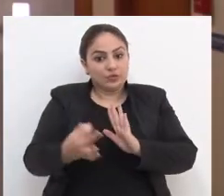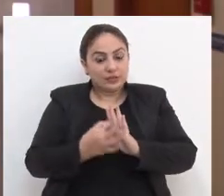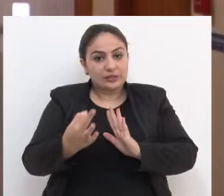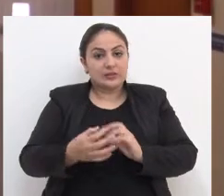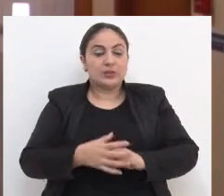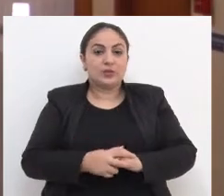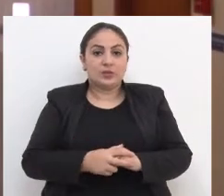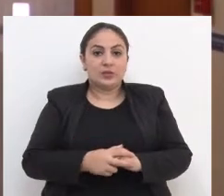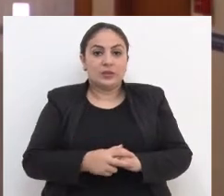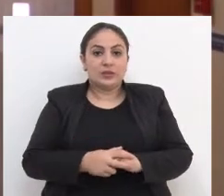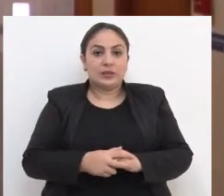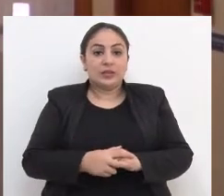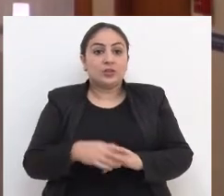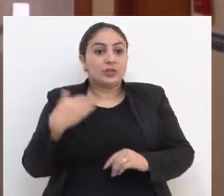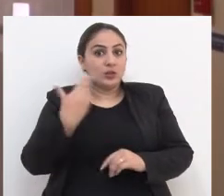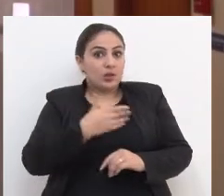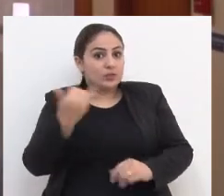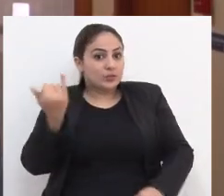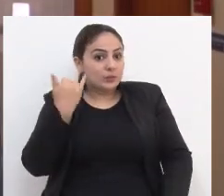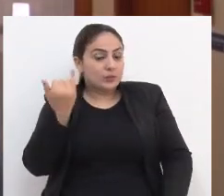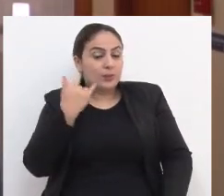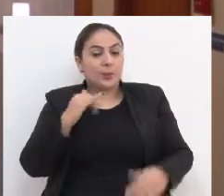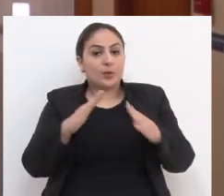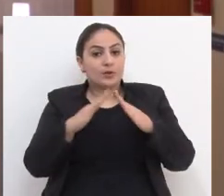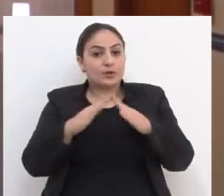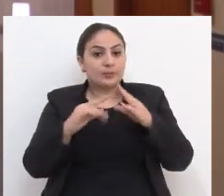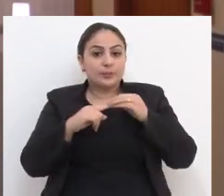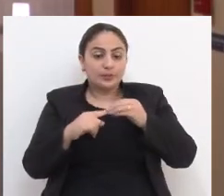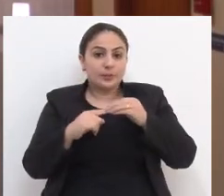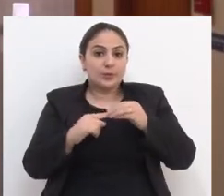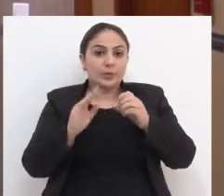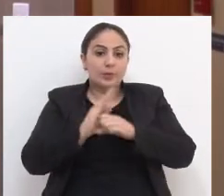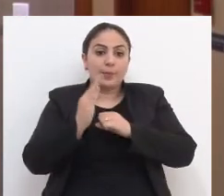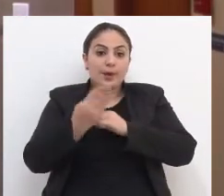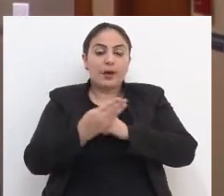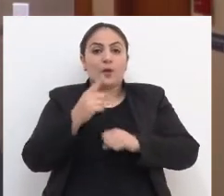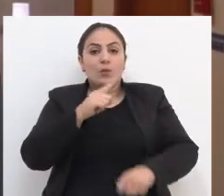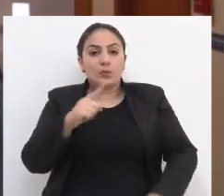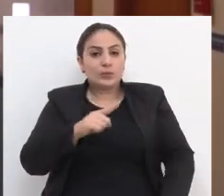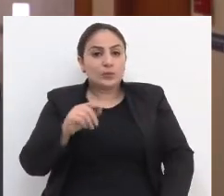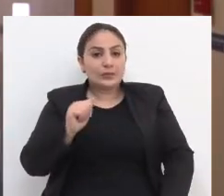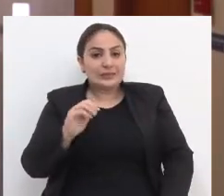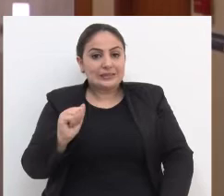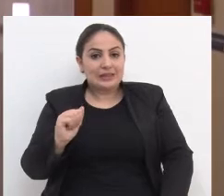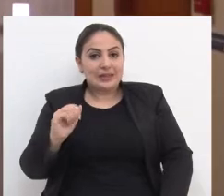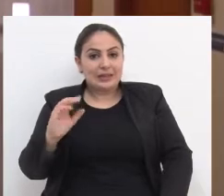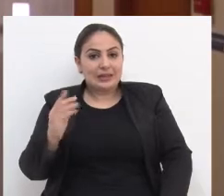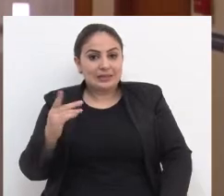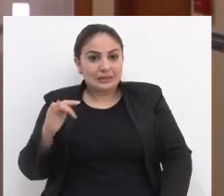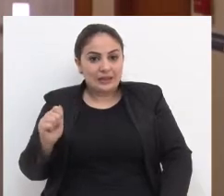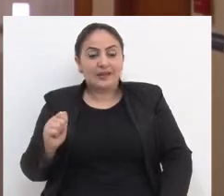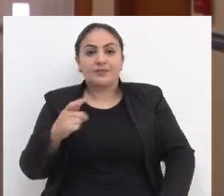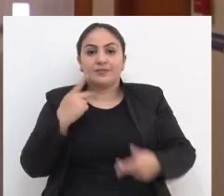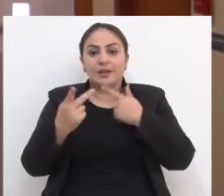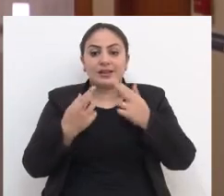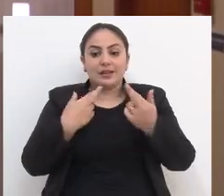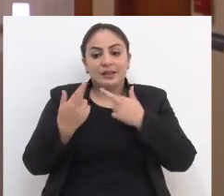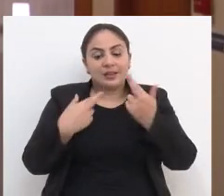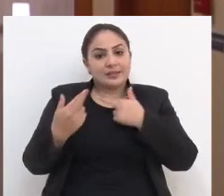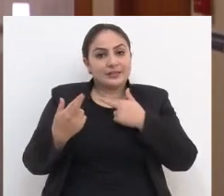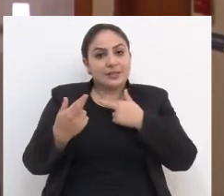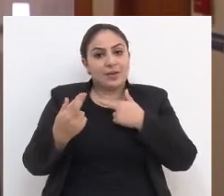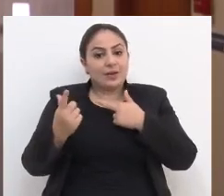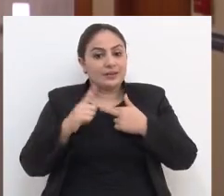nós escutamos moradores, principalmente do bairro Záquia, no que diz respeito à colocação de turno integral de